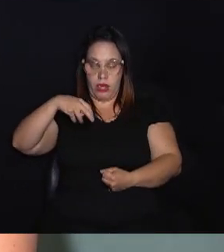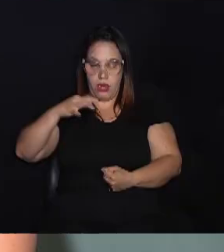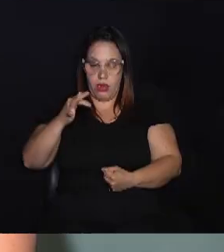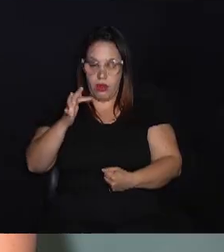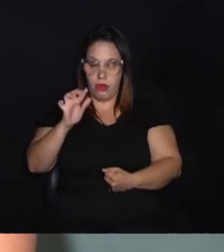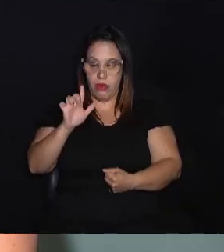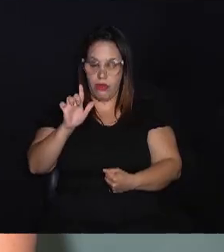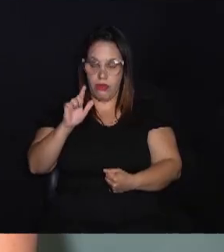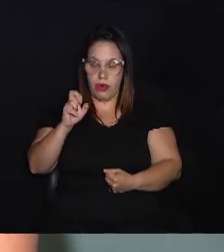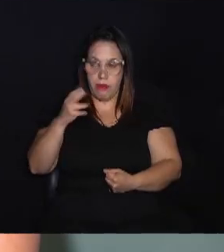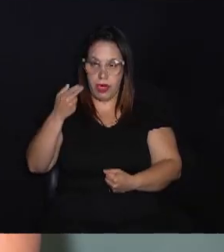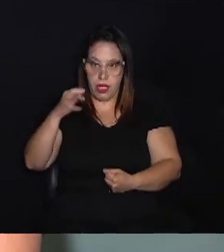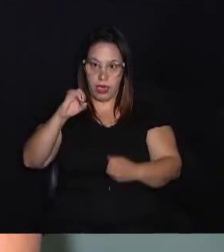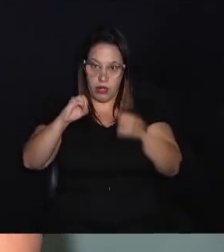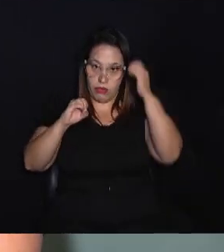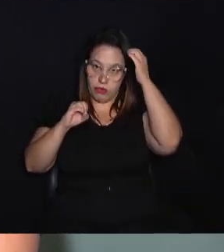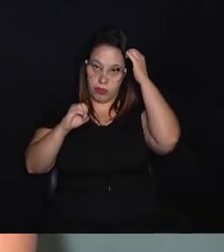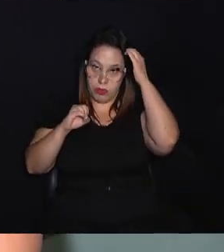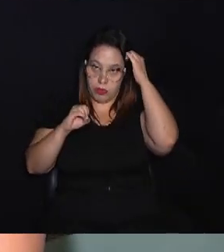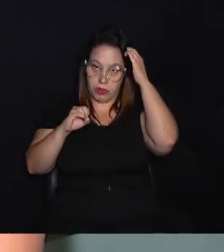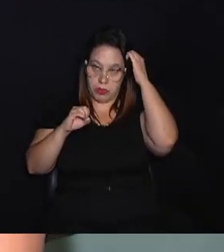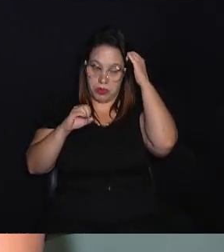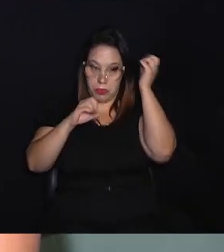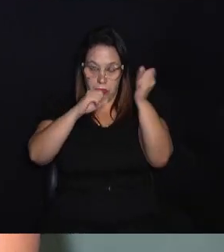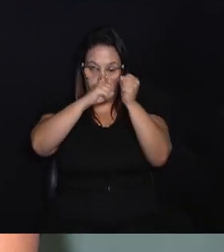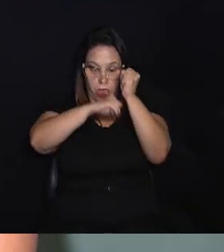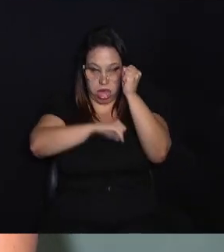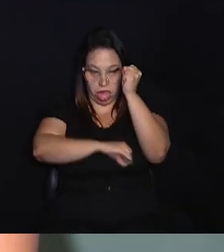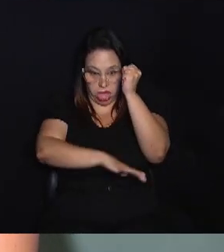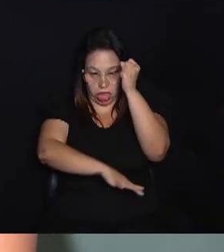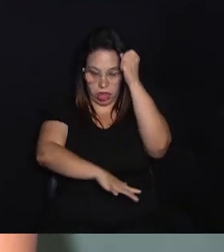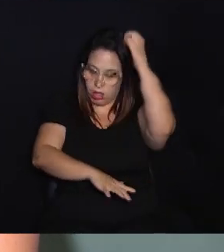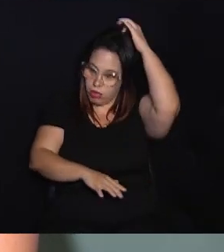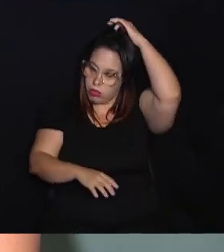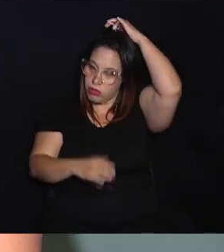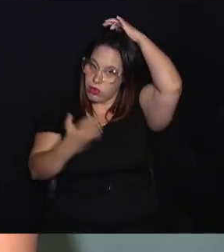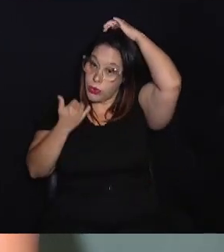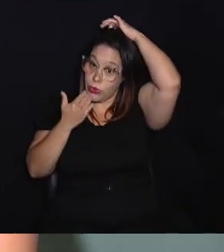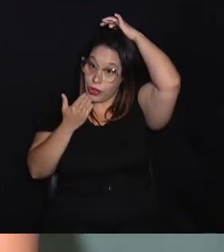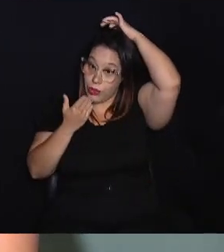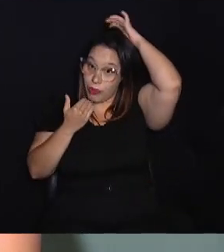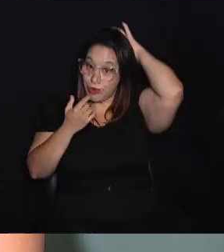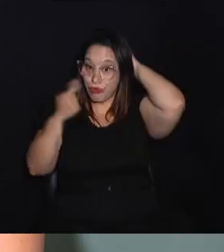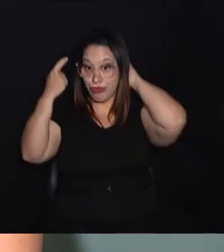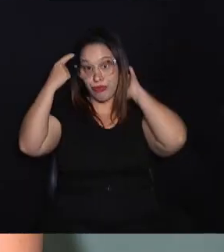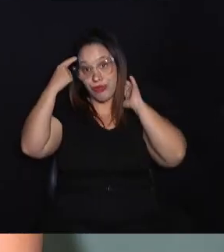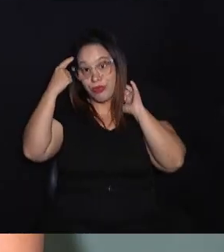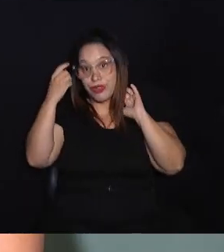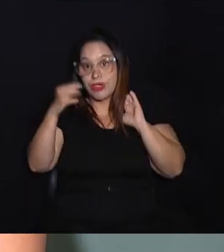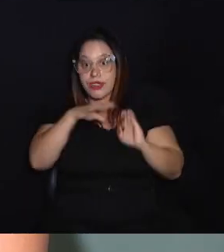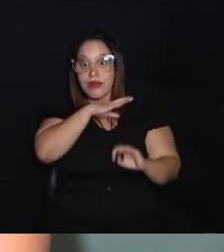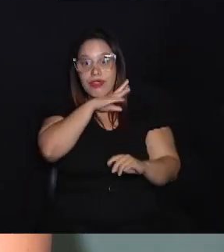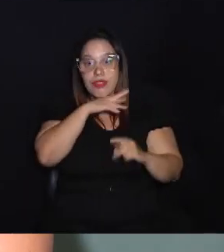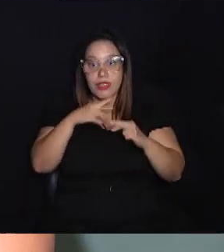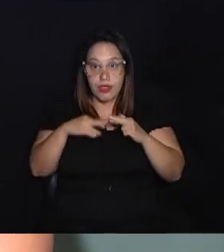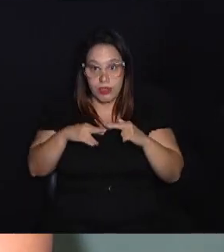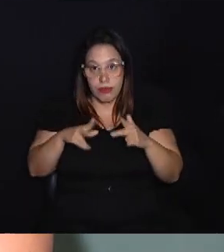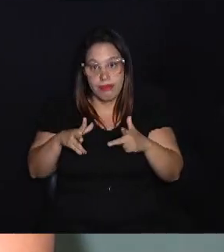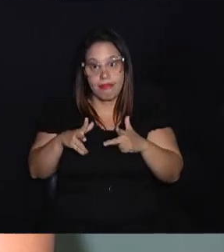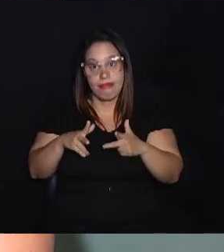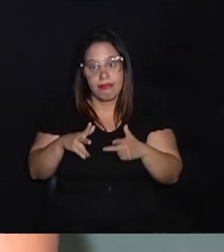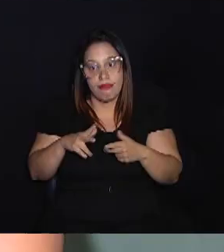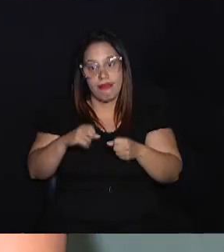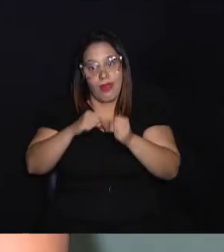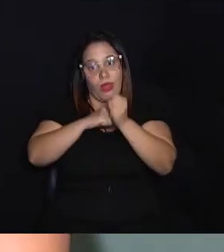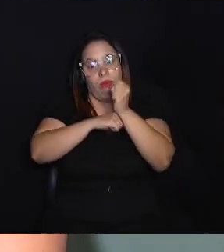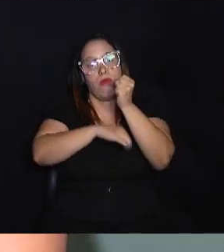às vezes um animalzinho ele pode ter até um quadro de diarreia por conta da alimentação. E aí a gente pensa, é um bichinho que tem muito intestino, então quadros de